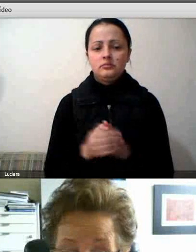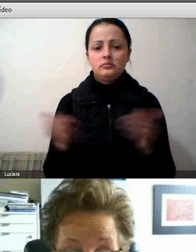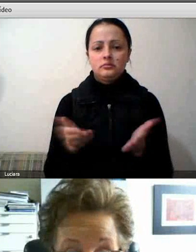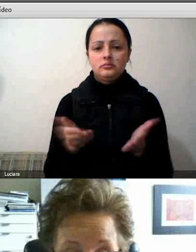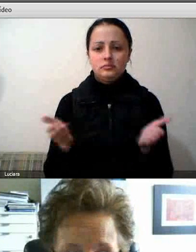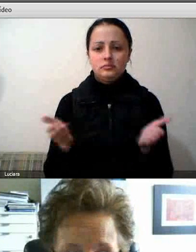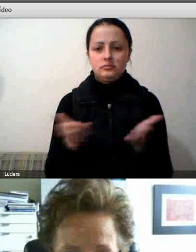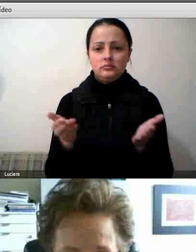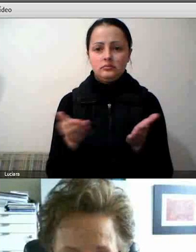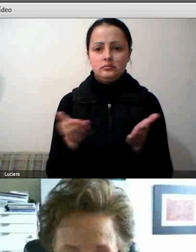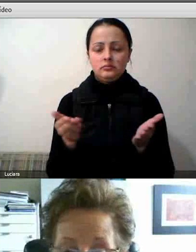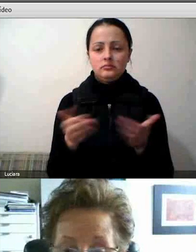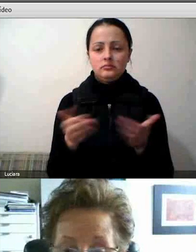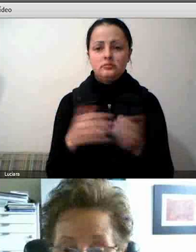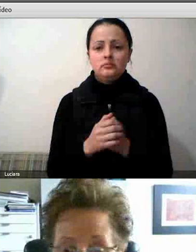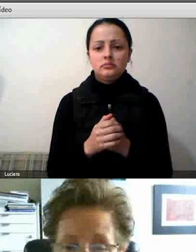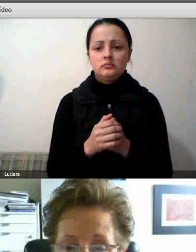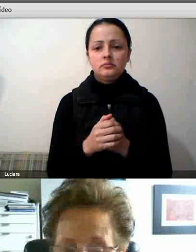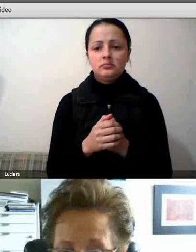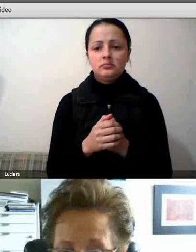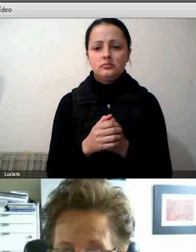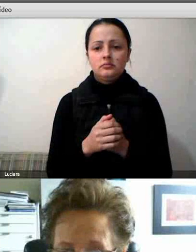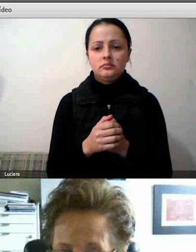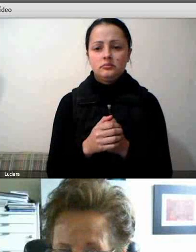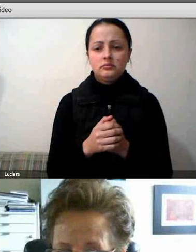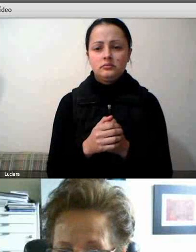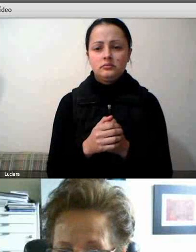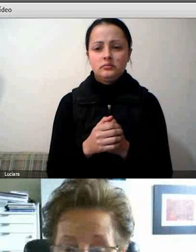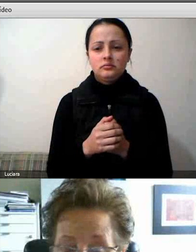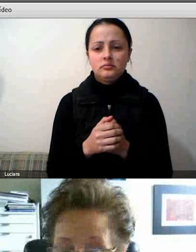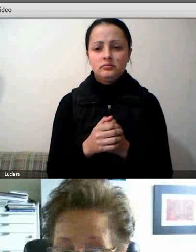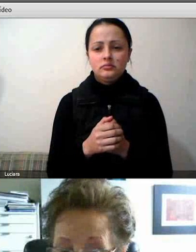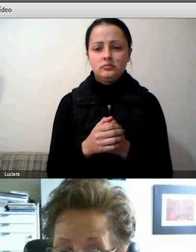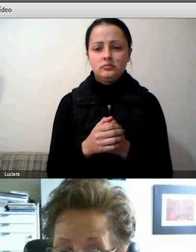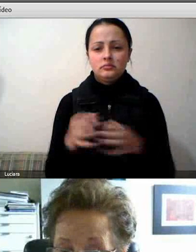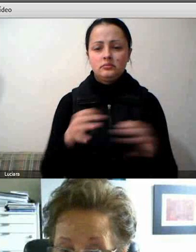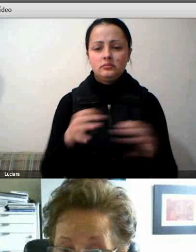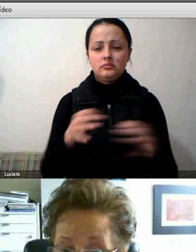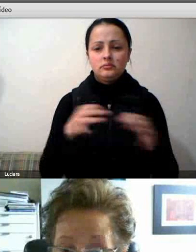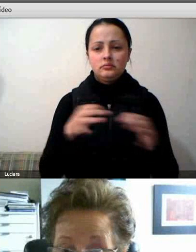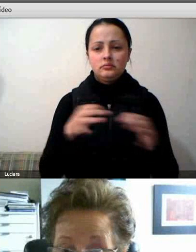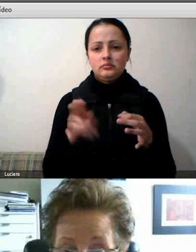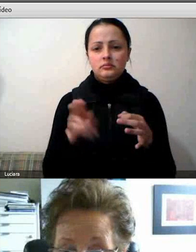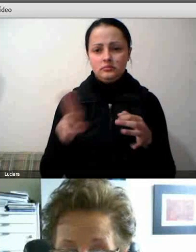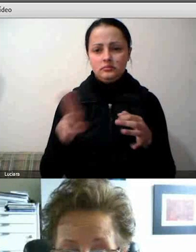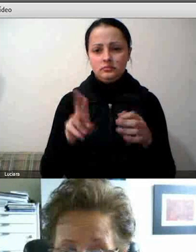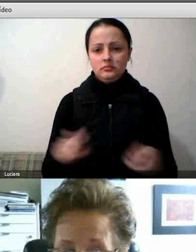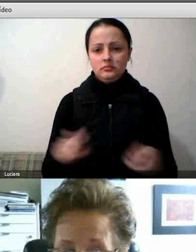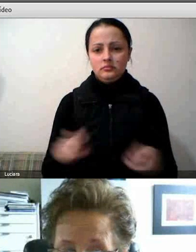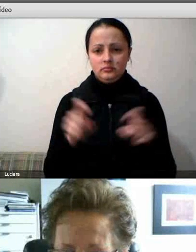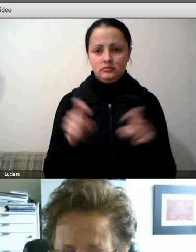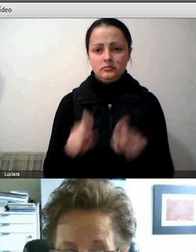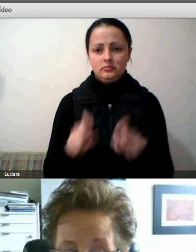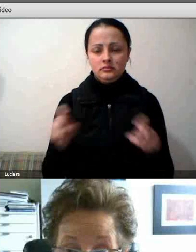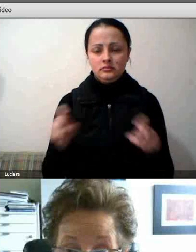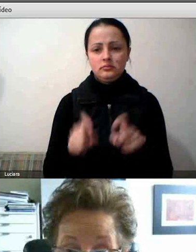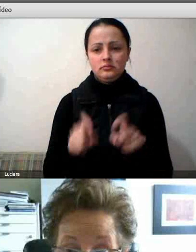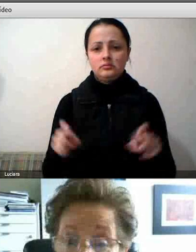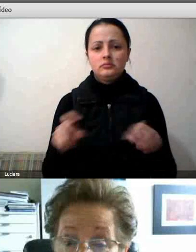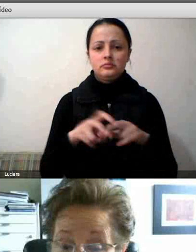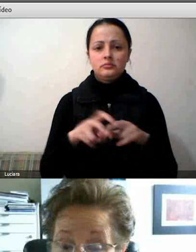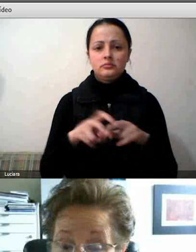era só no laboratório. Agora, como é o projeto Ceibal, é um computador